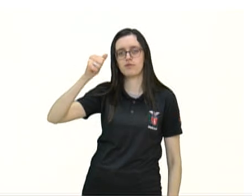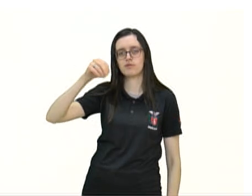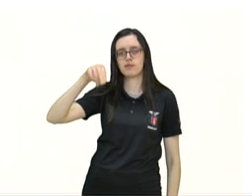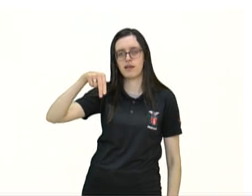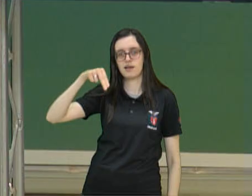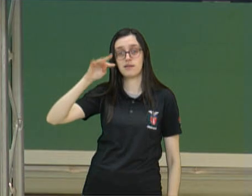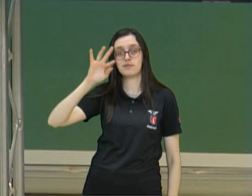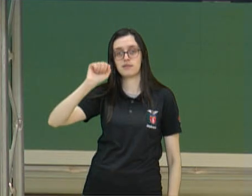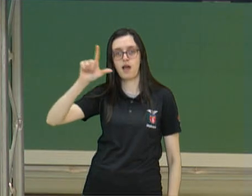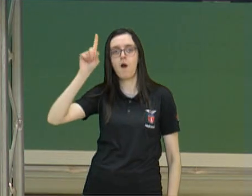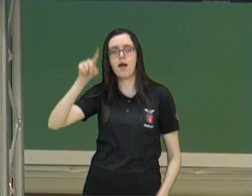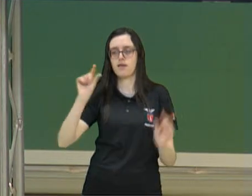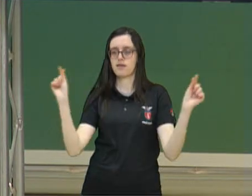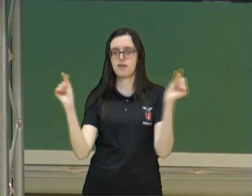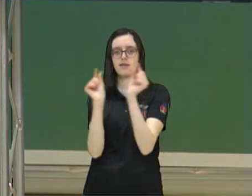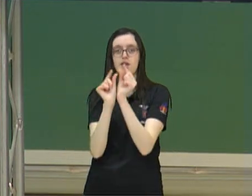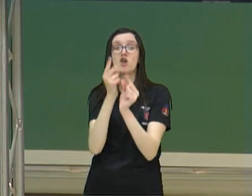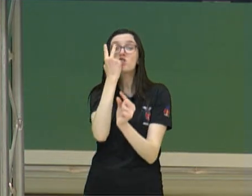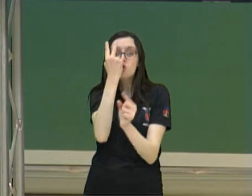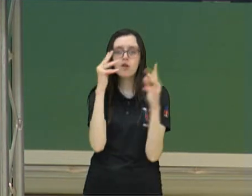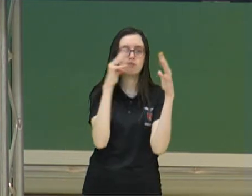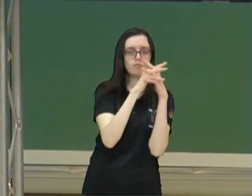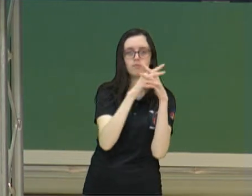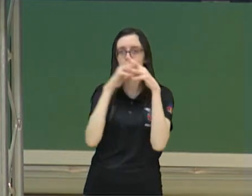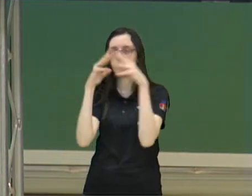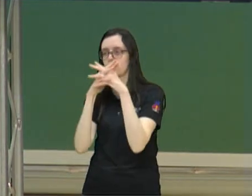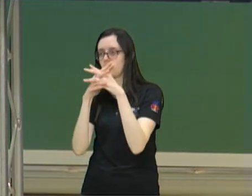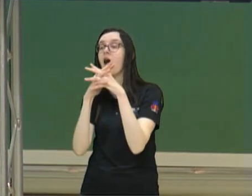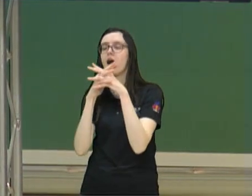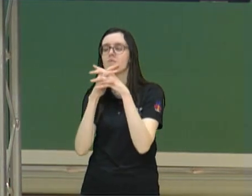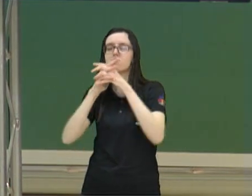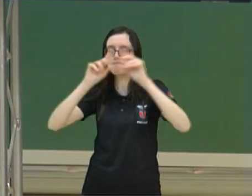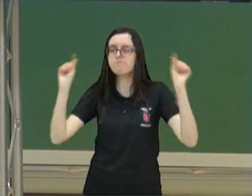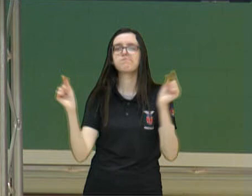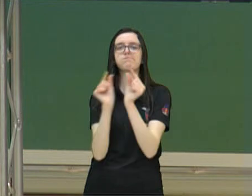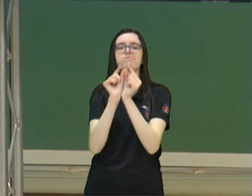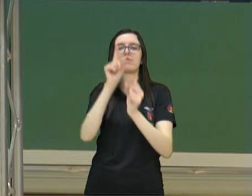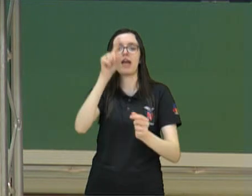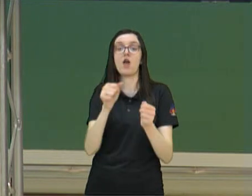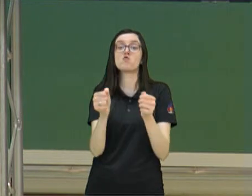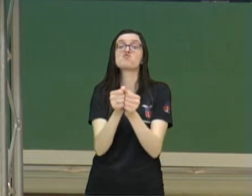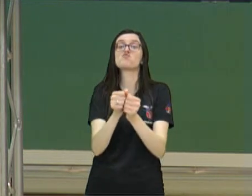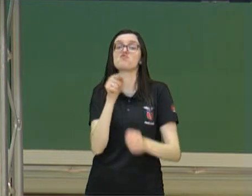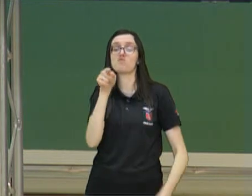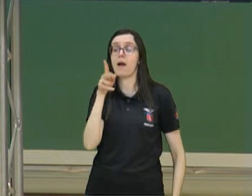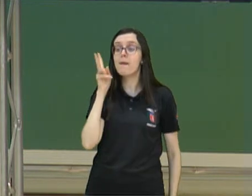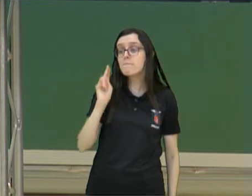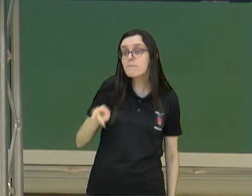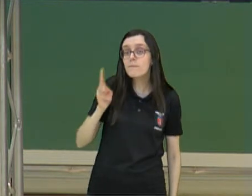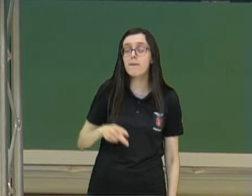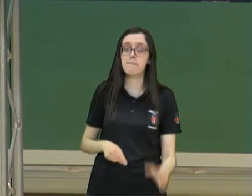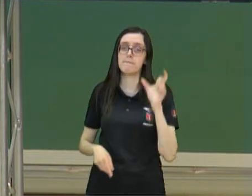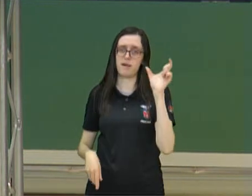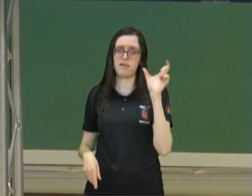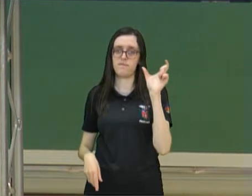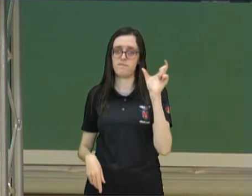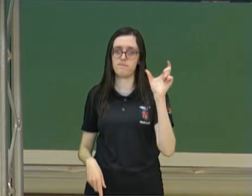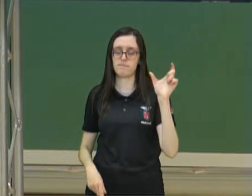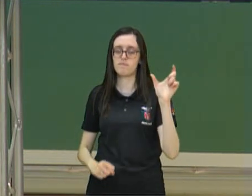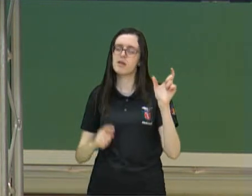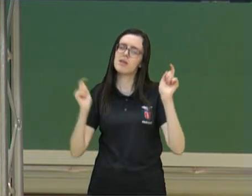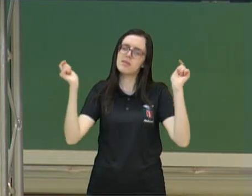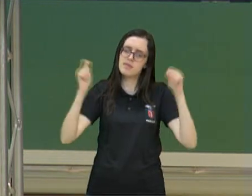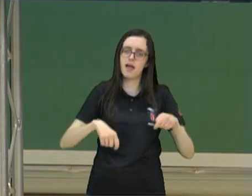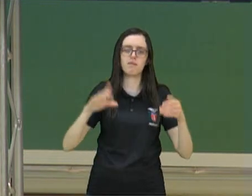duas vogais. Encontro consonantal, duas consoantes juntas na mesma palavra,